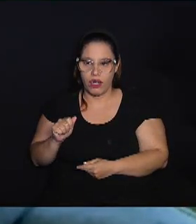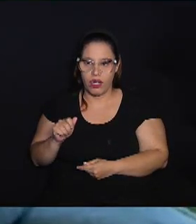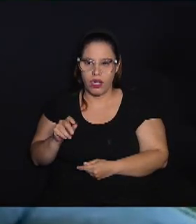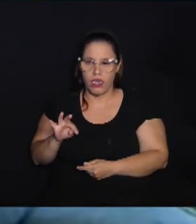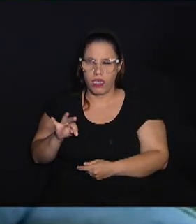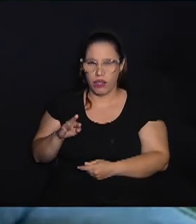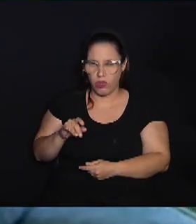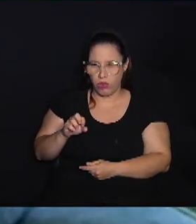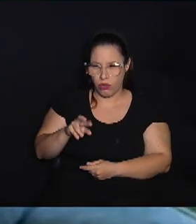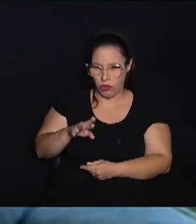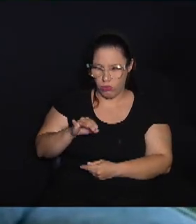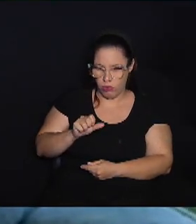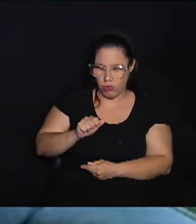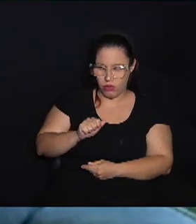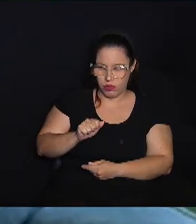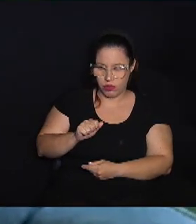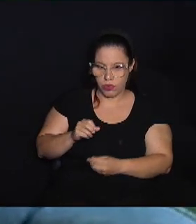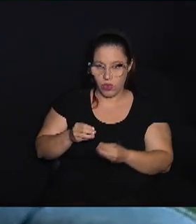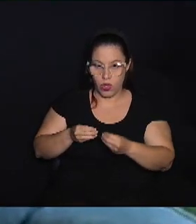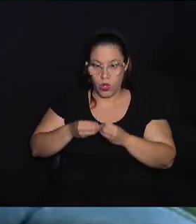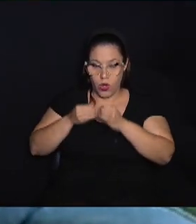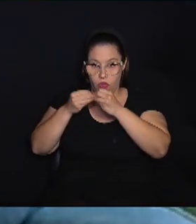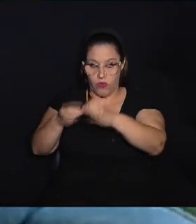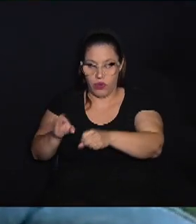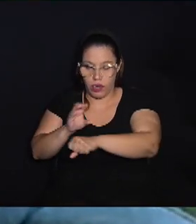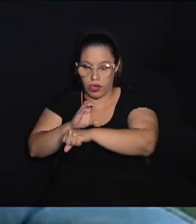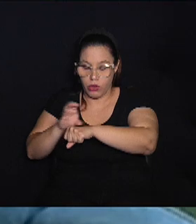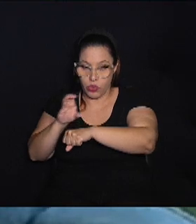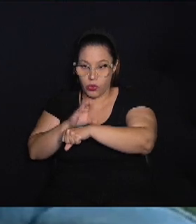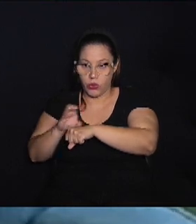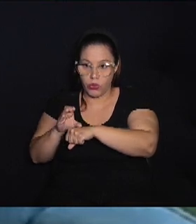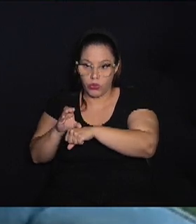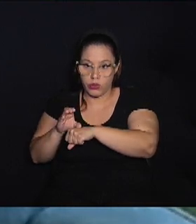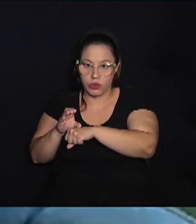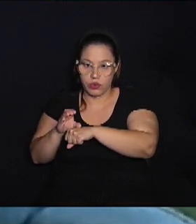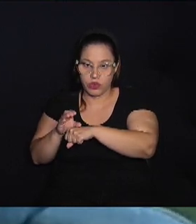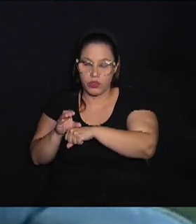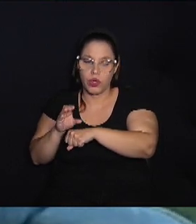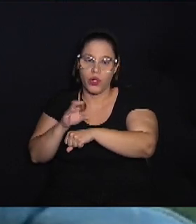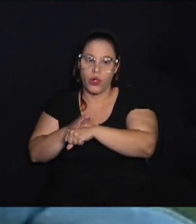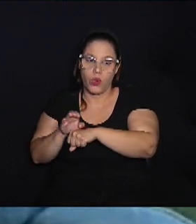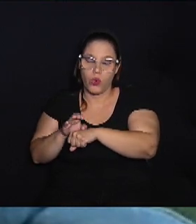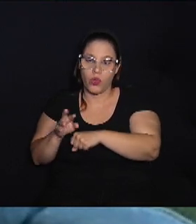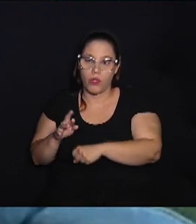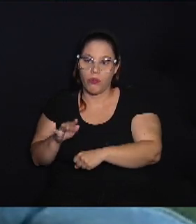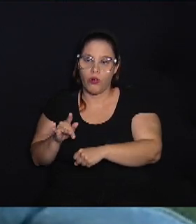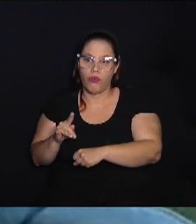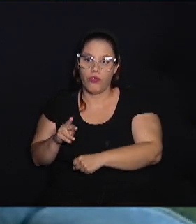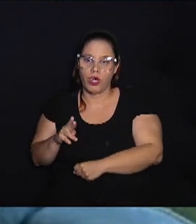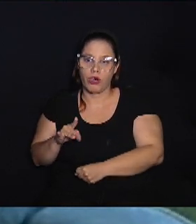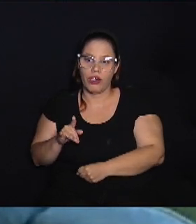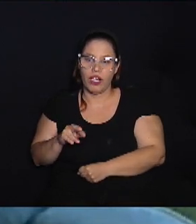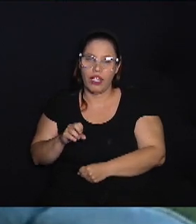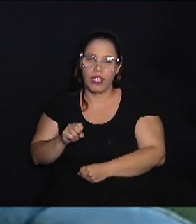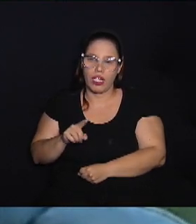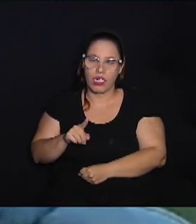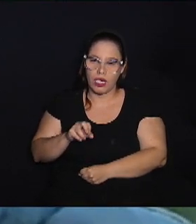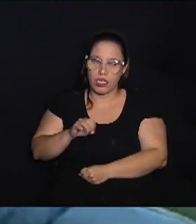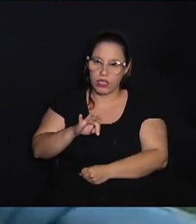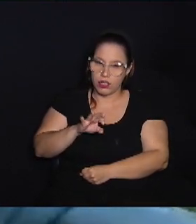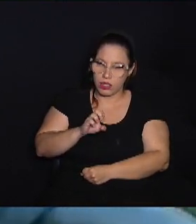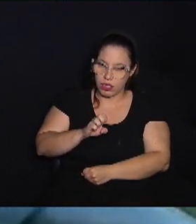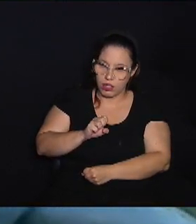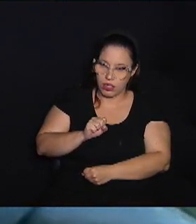Não, nós podemos também oferecer cursos, então cursos profissionalizantes, cursos para fazer